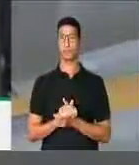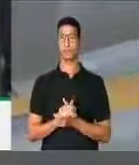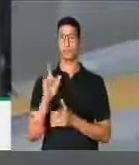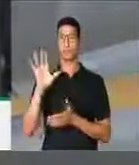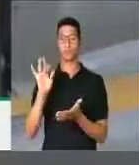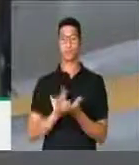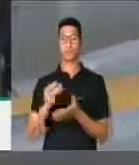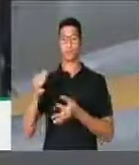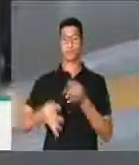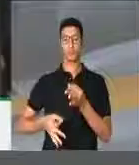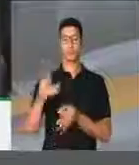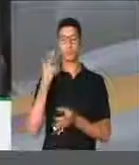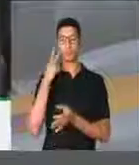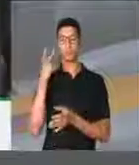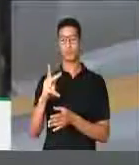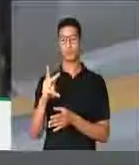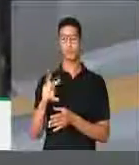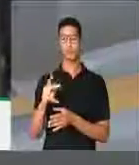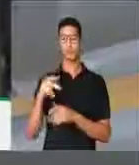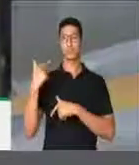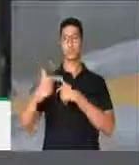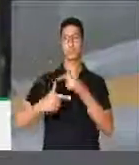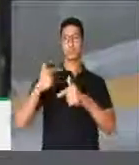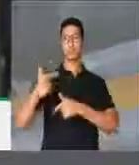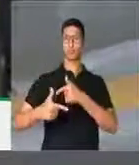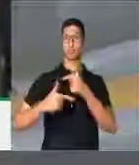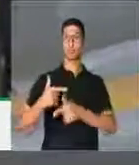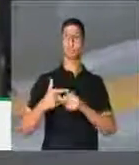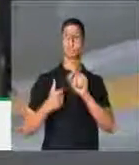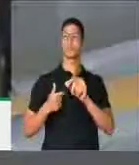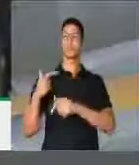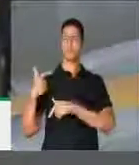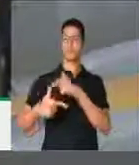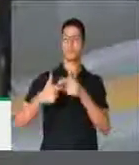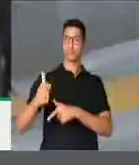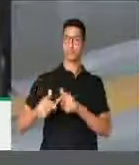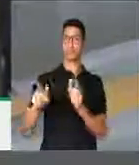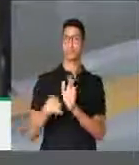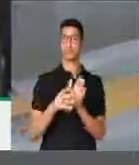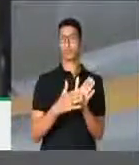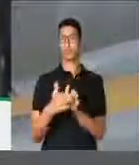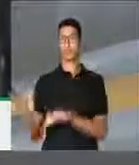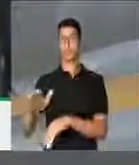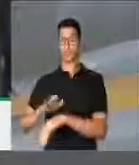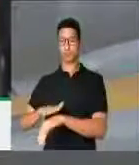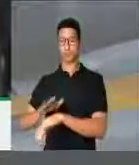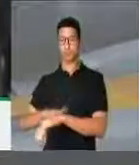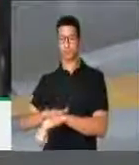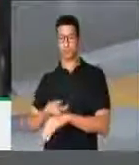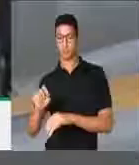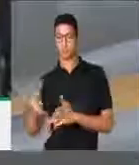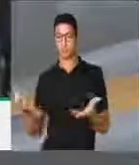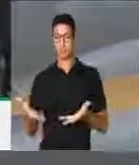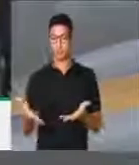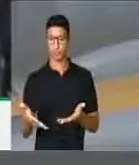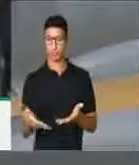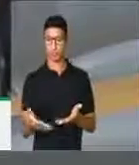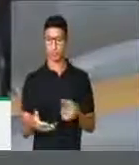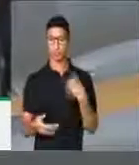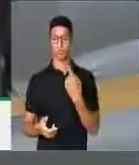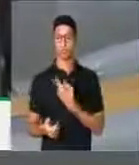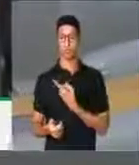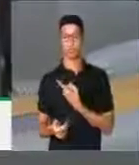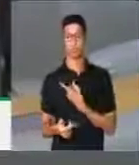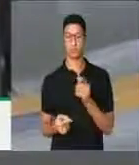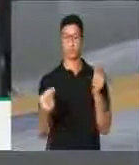é justamente para esses servidores que trabalharam nesse período de tempo que hoje